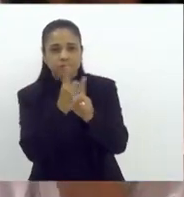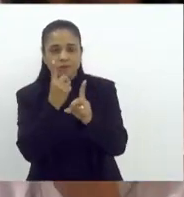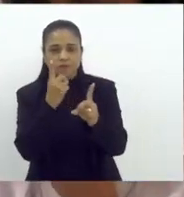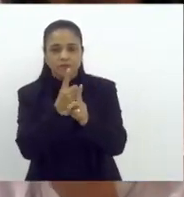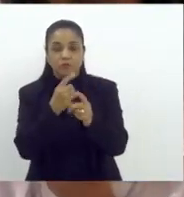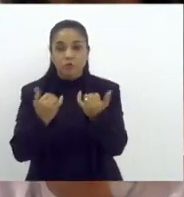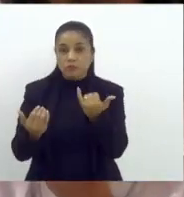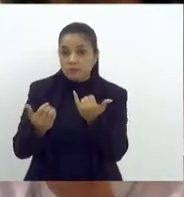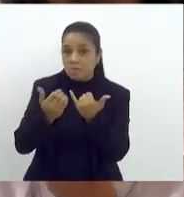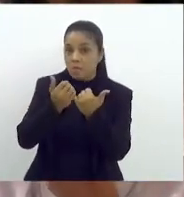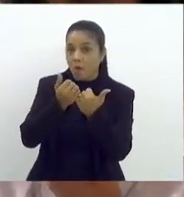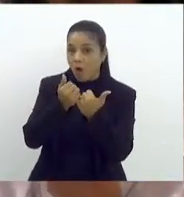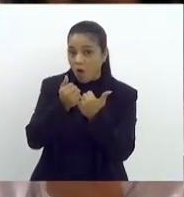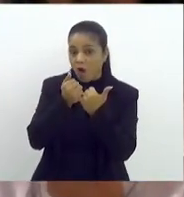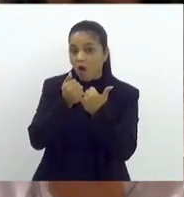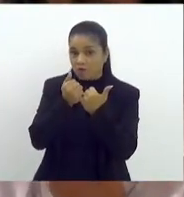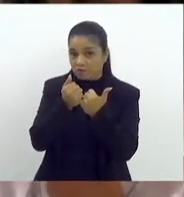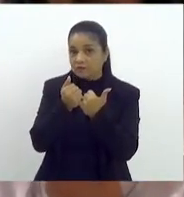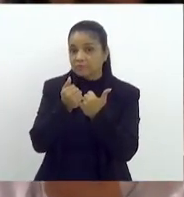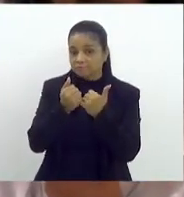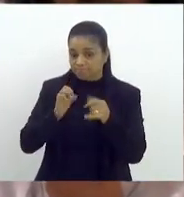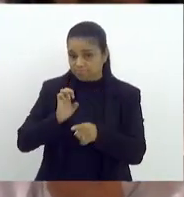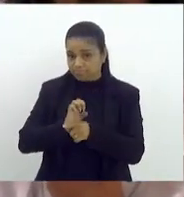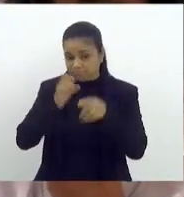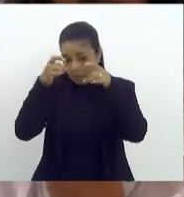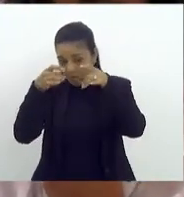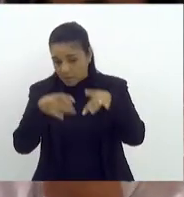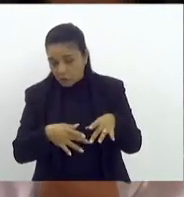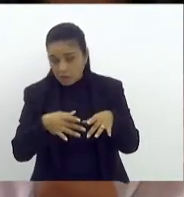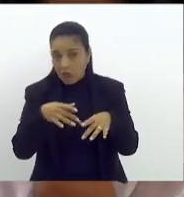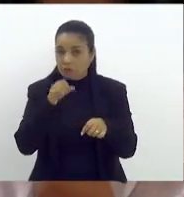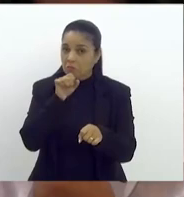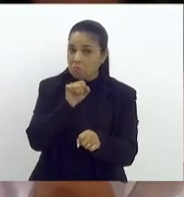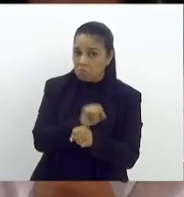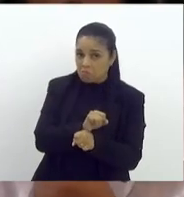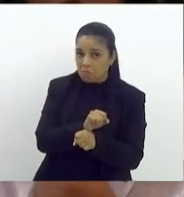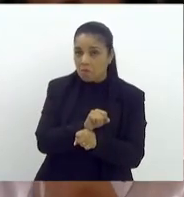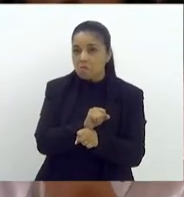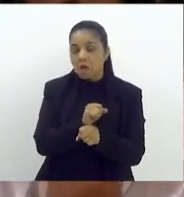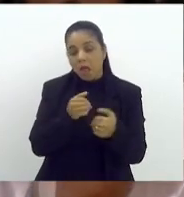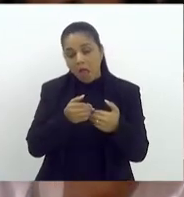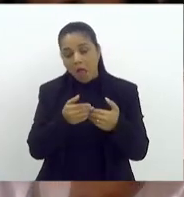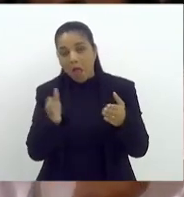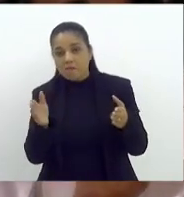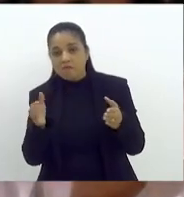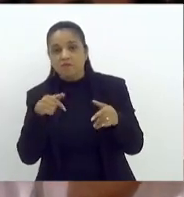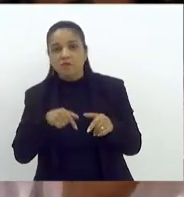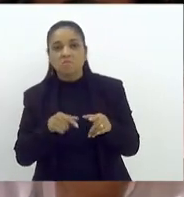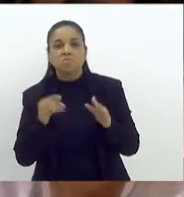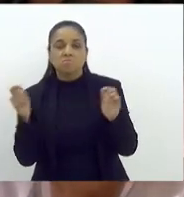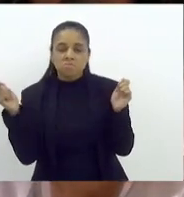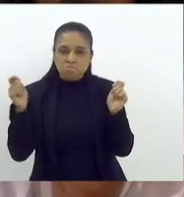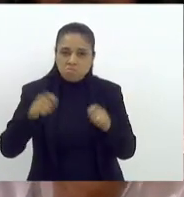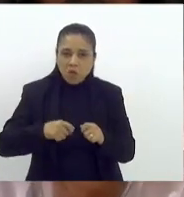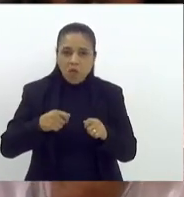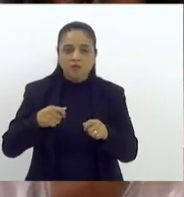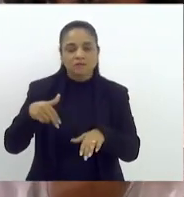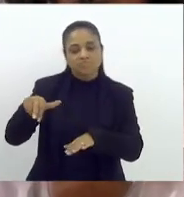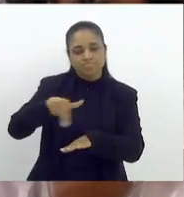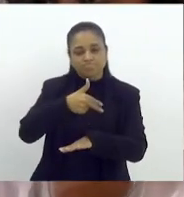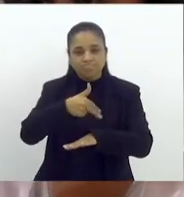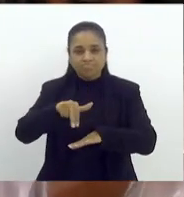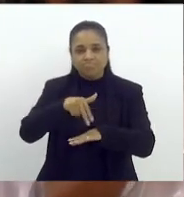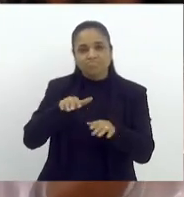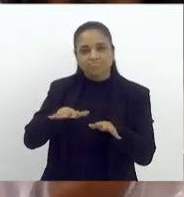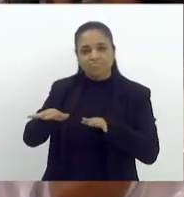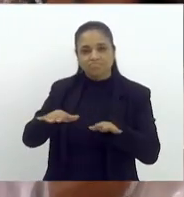imóveis do estado que estejam abandonados ou parados para que nós possamos realizar nossas casas do hip hop e